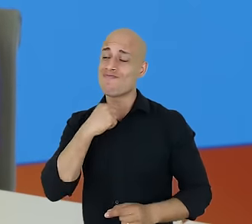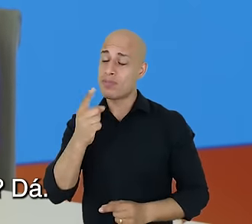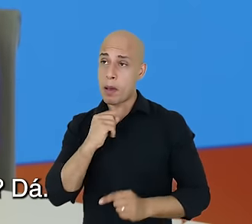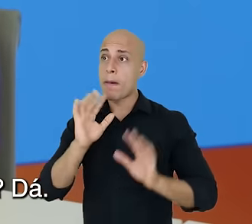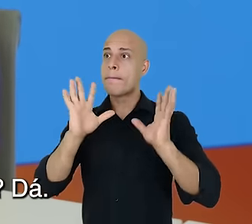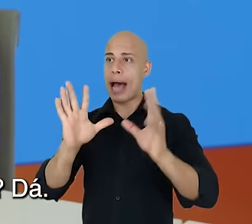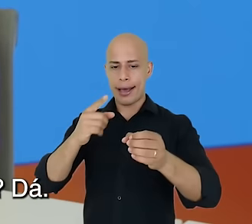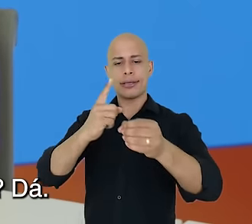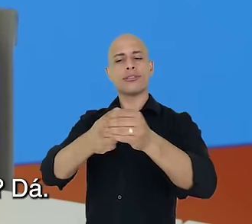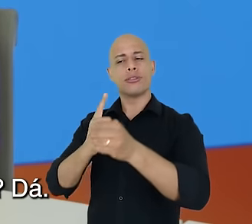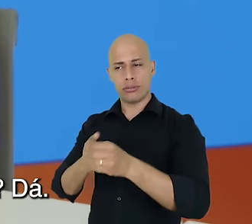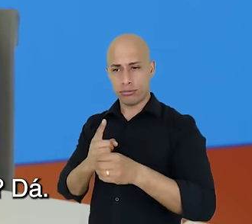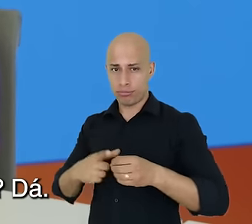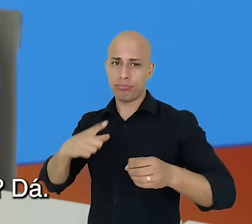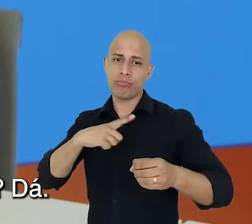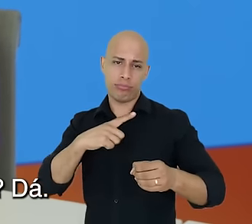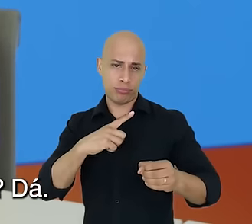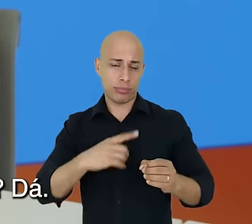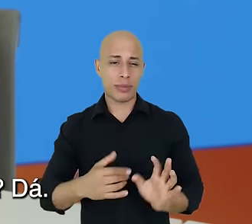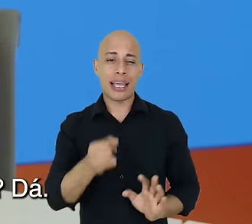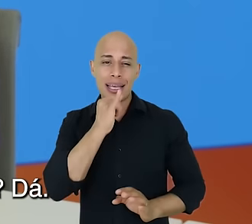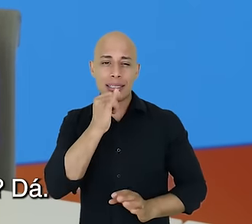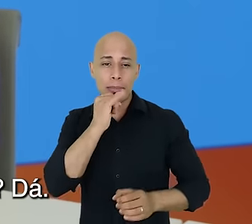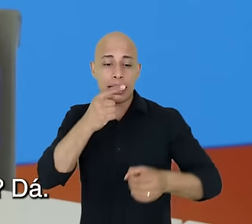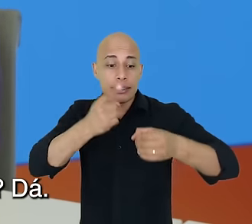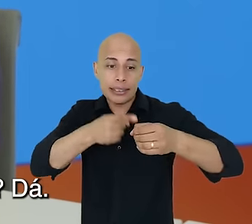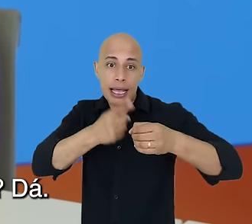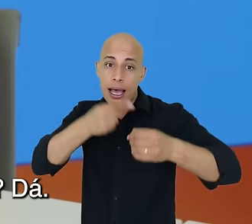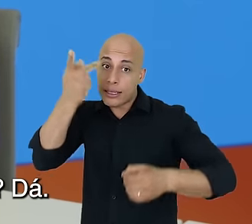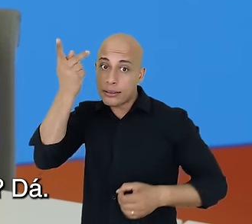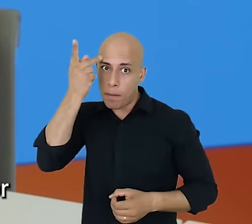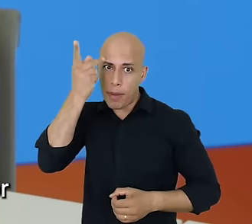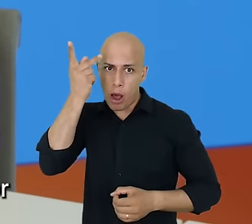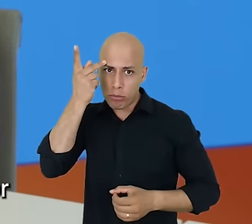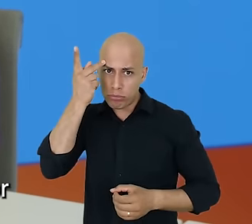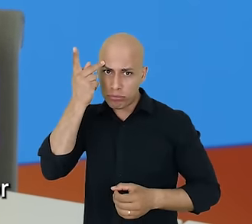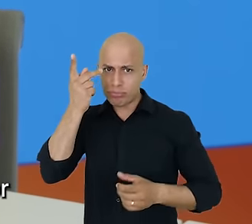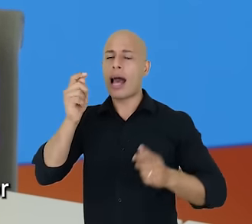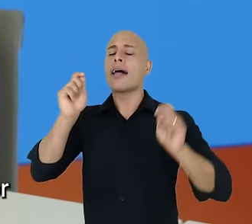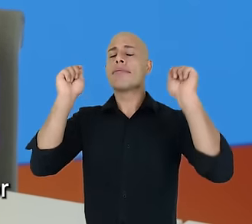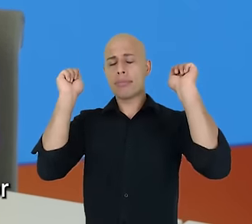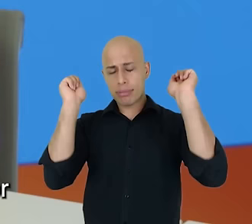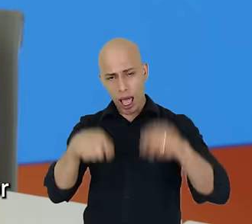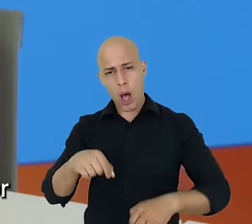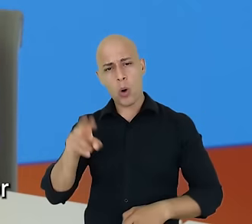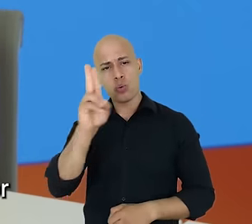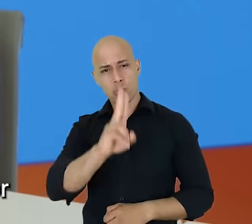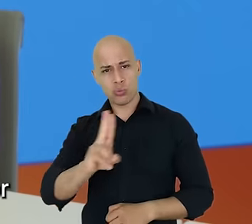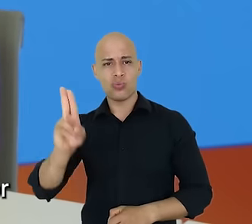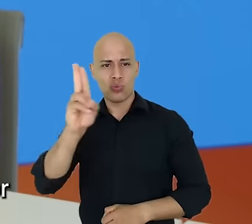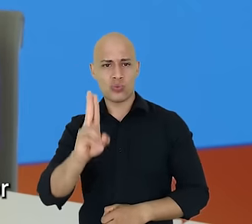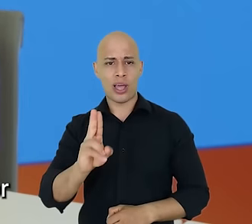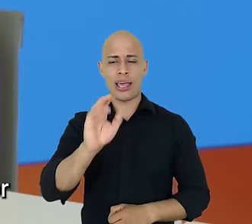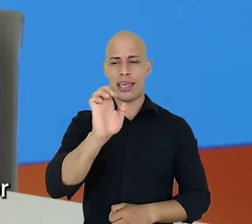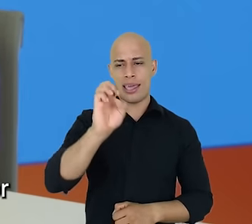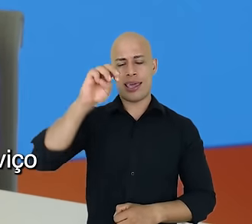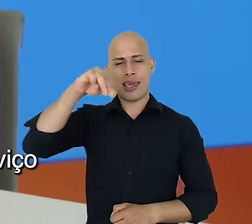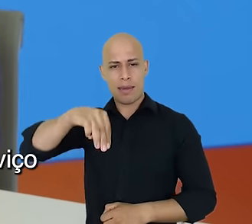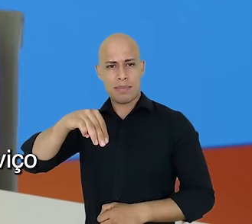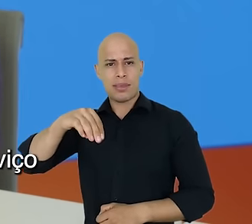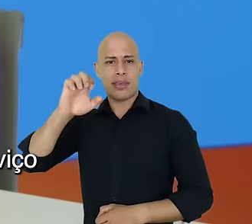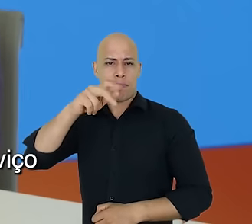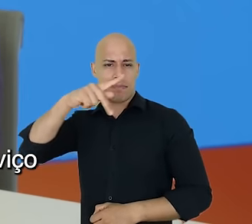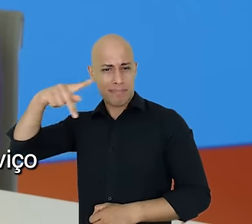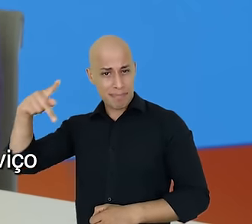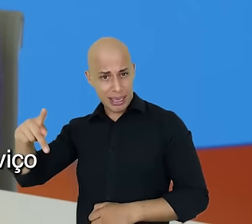cidade a cidade de São Paulo dá para usar o emissor que a gente tem dá então a me e a epp consegue fazer